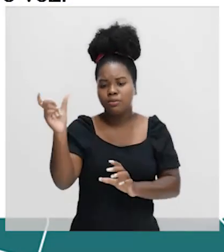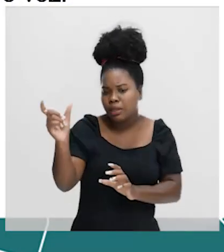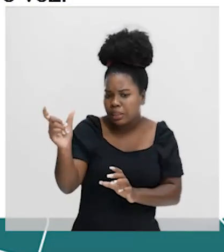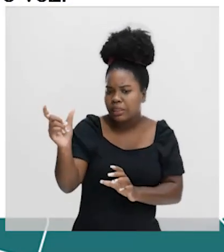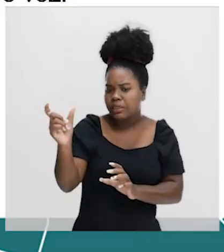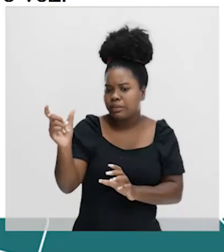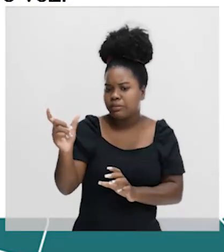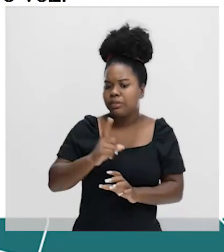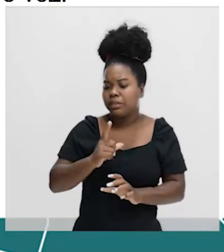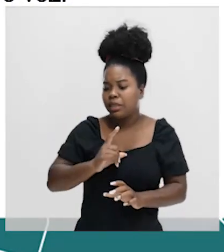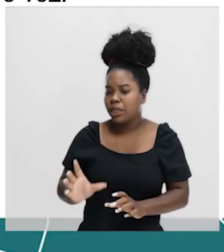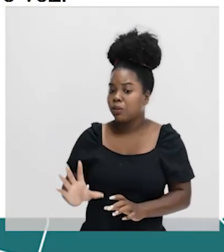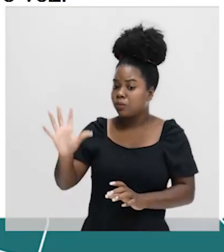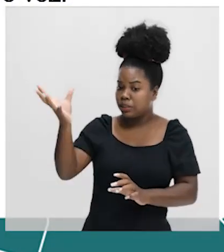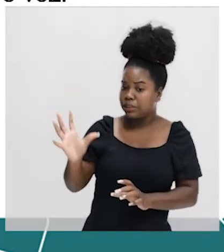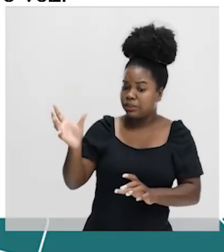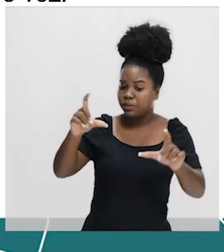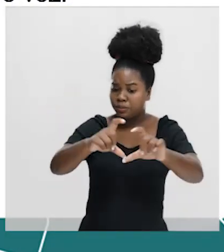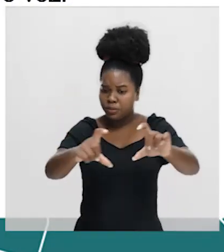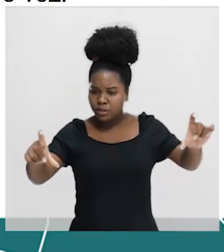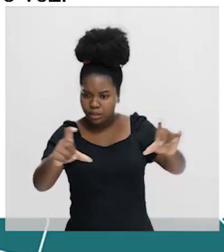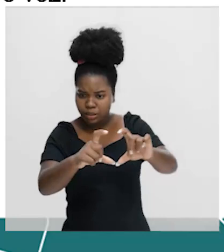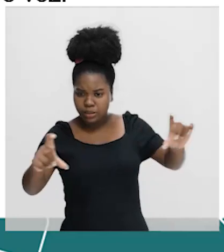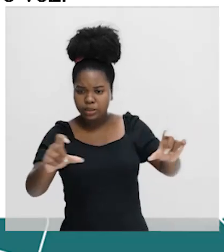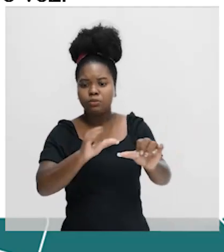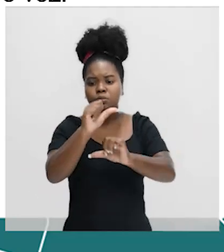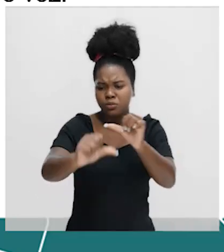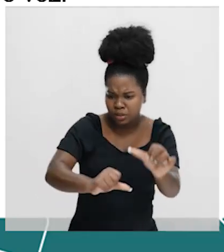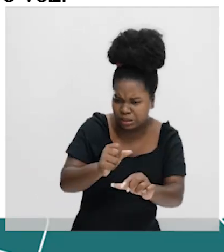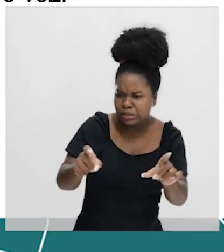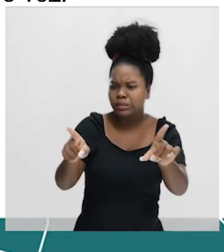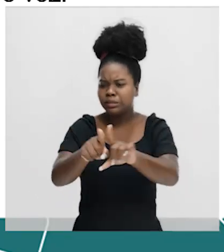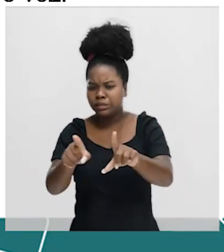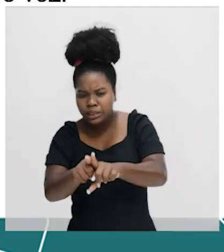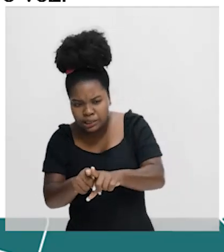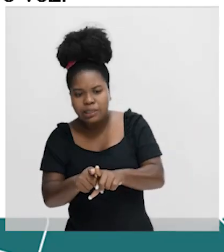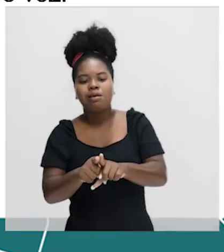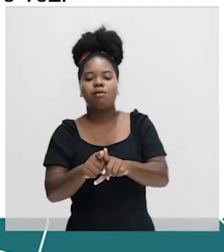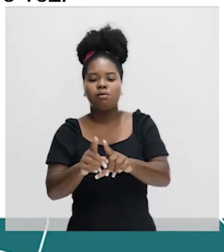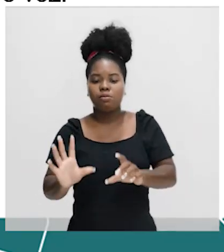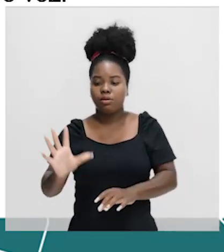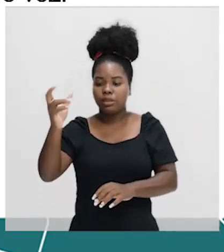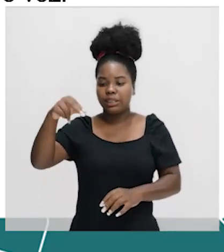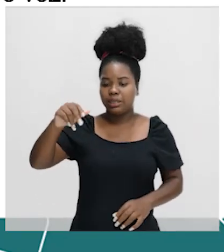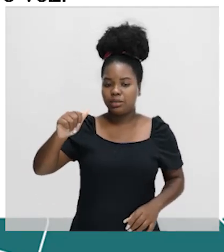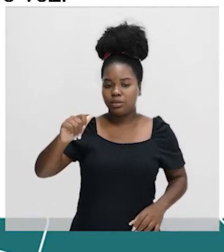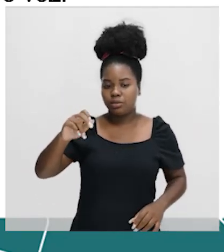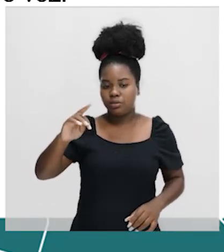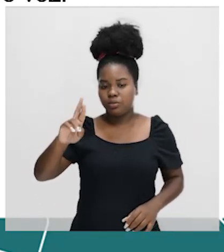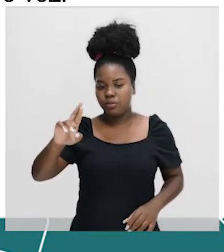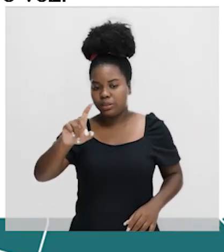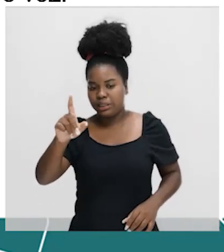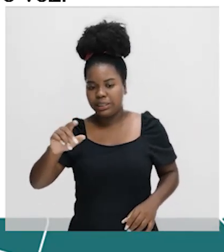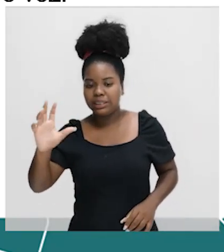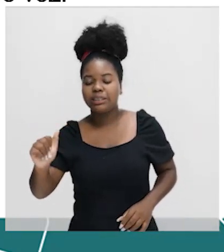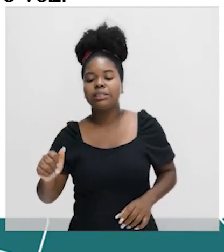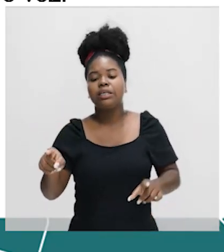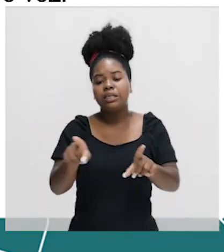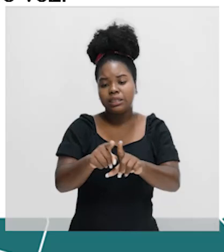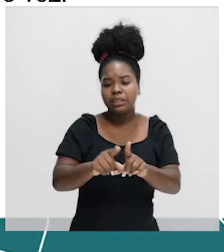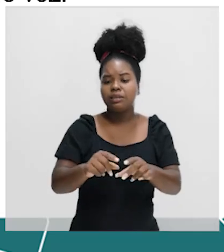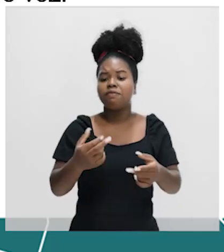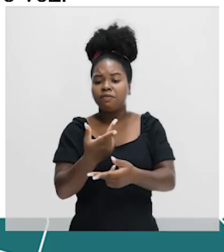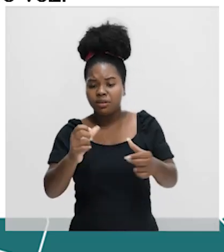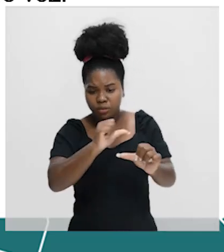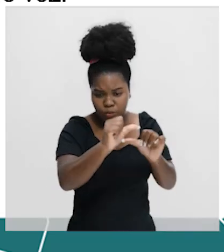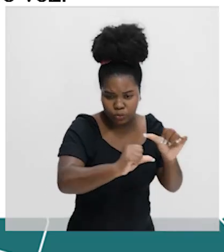ação, estado, mudança de estado, fenômeno da natureza e possui inúmeras flexões, de modo